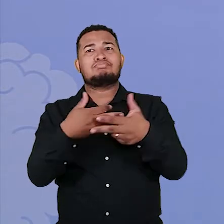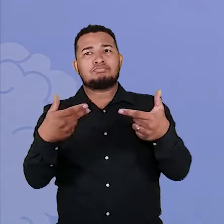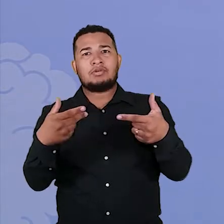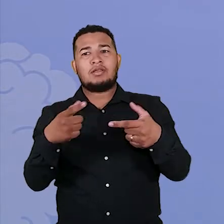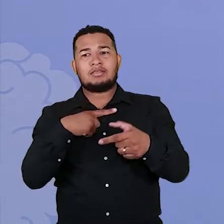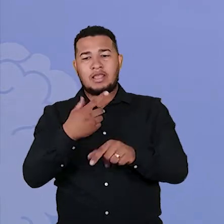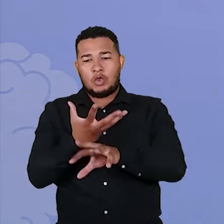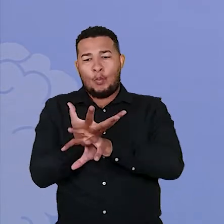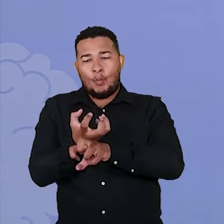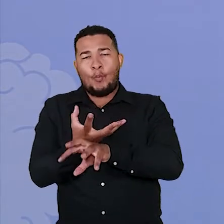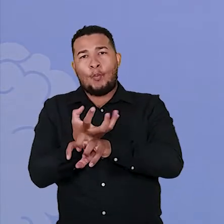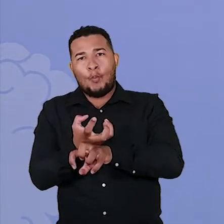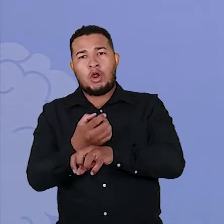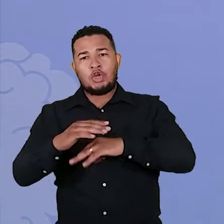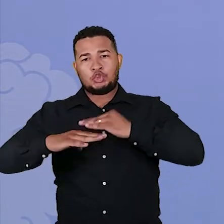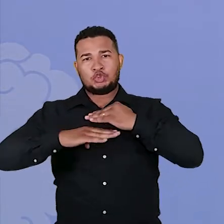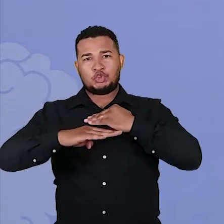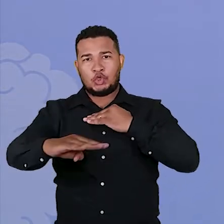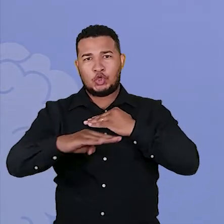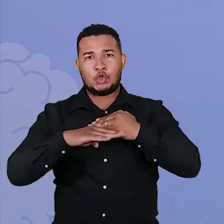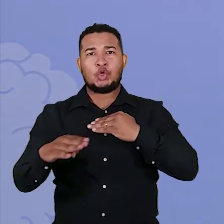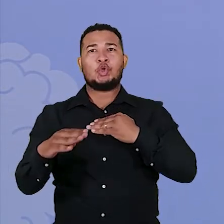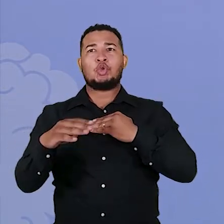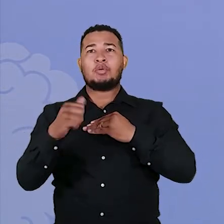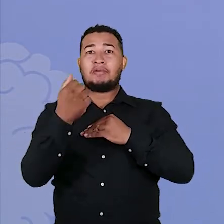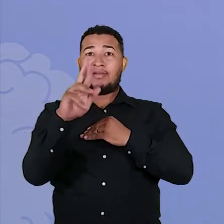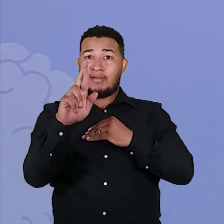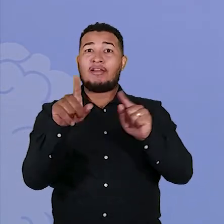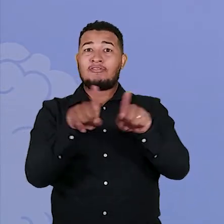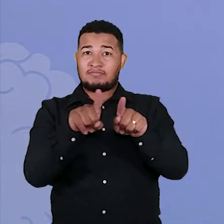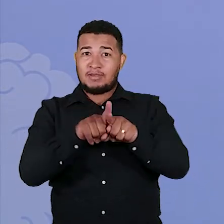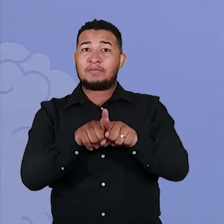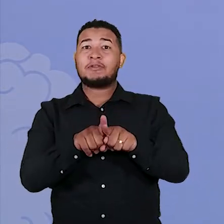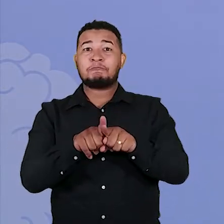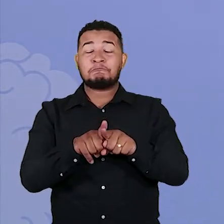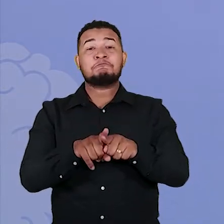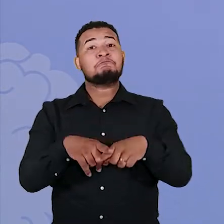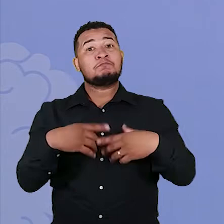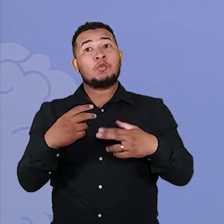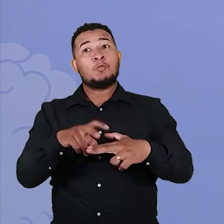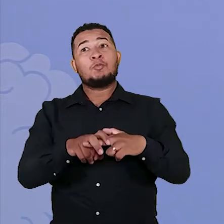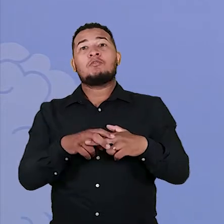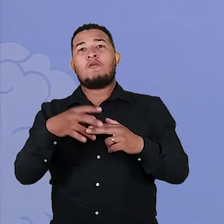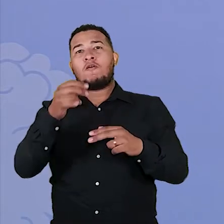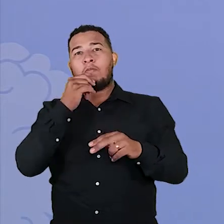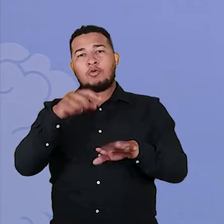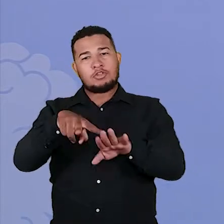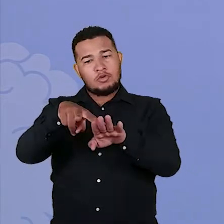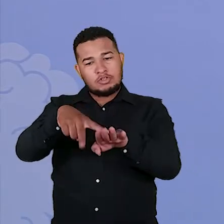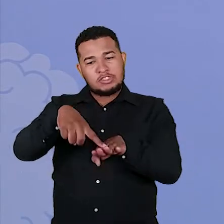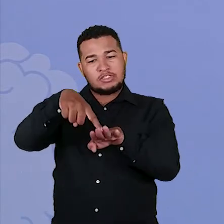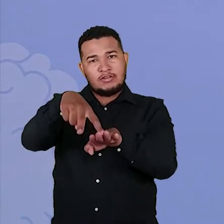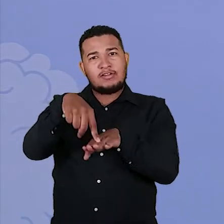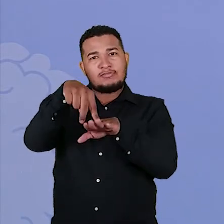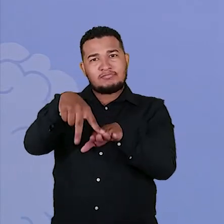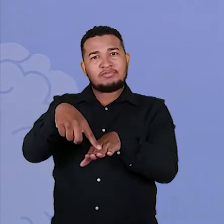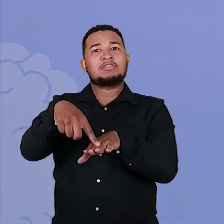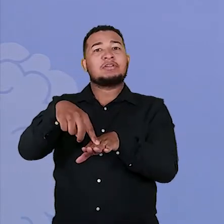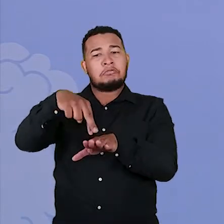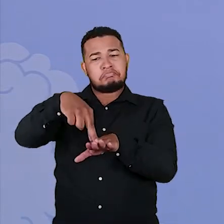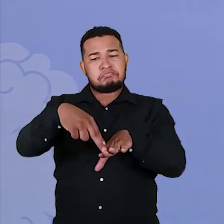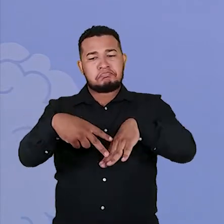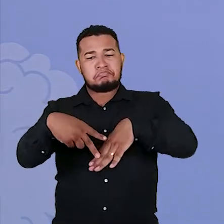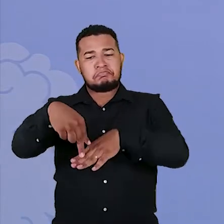atrito do solo, ele tem o atrito do ar. Então, quando você anda de skate,